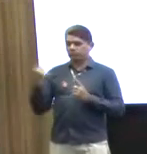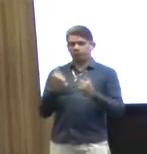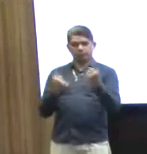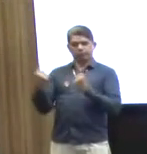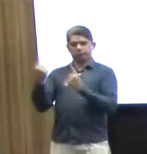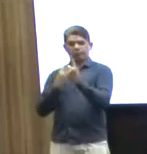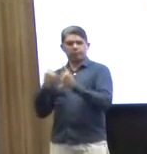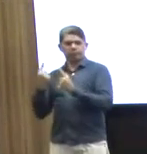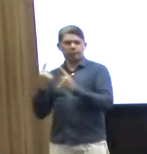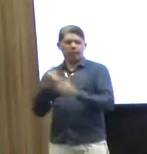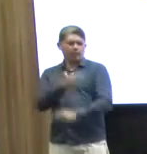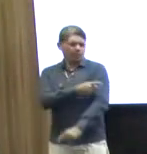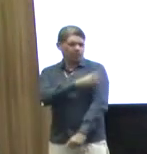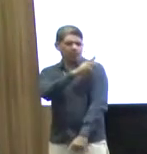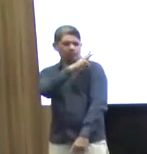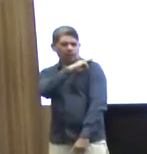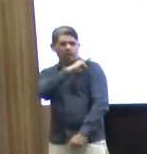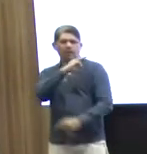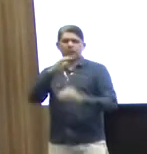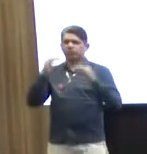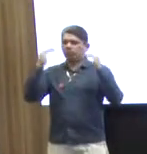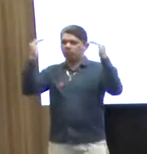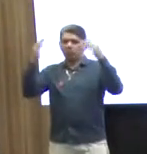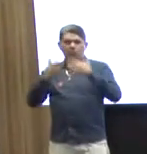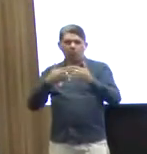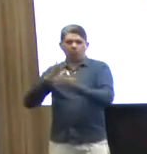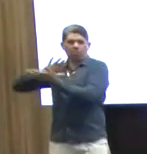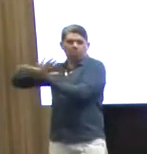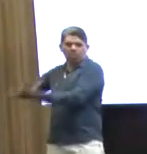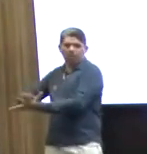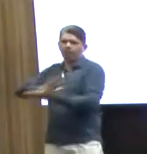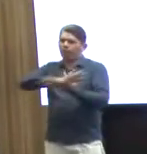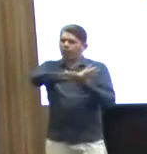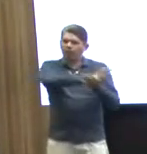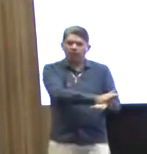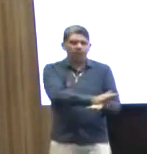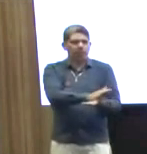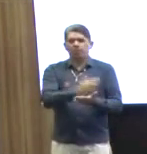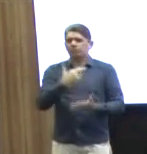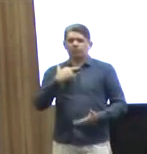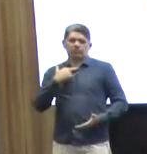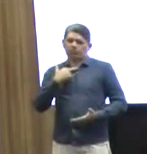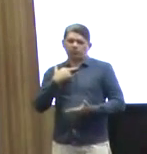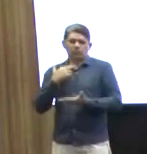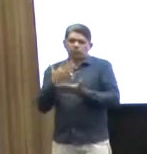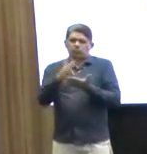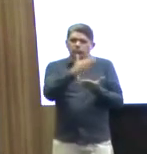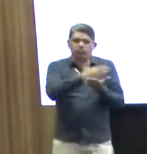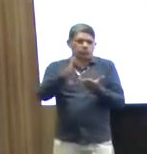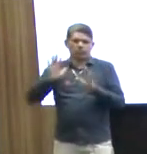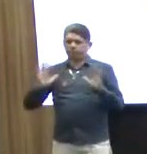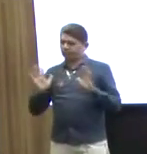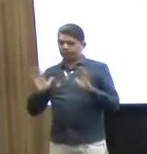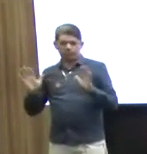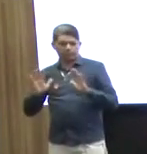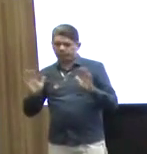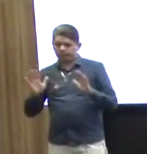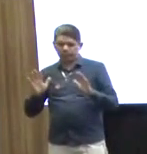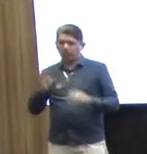ou no superior, e se sintam maltratadas, discriminadas, ofendidas, humilhadas,